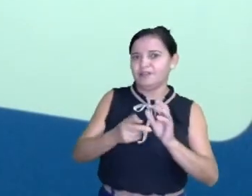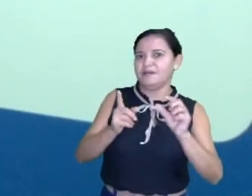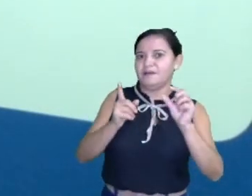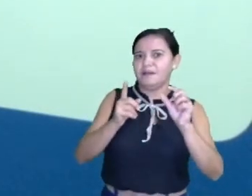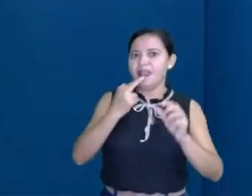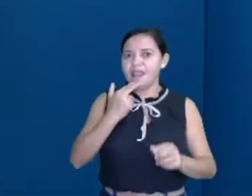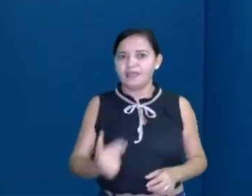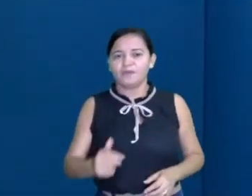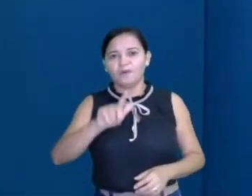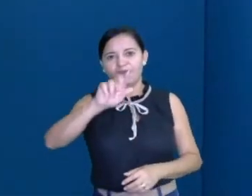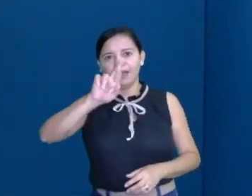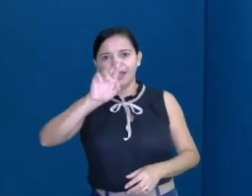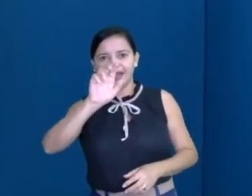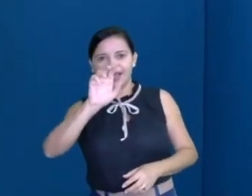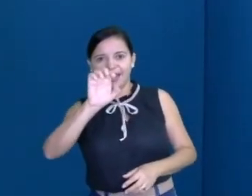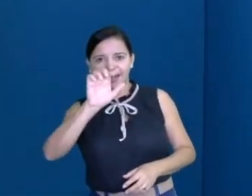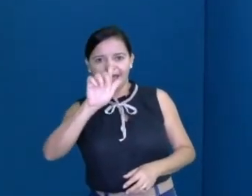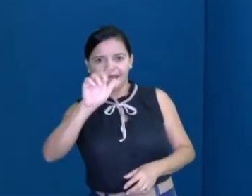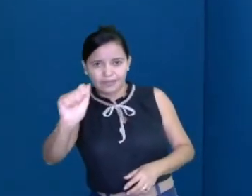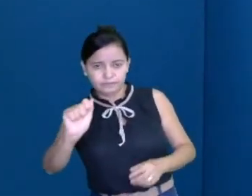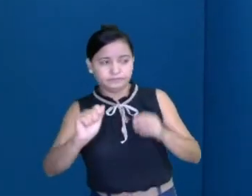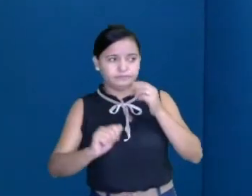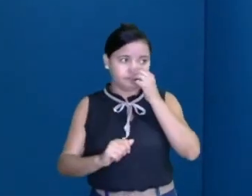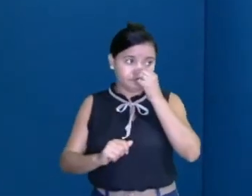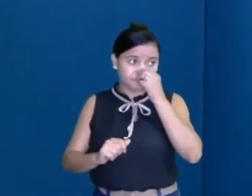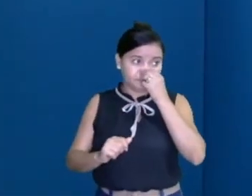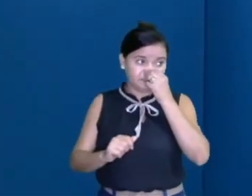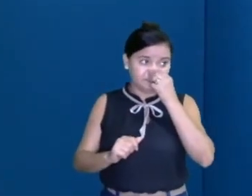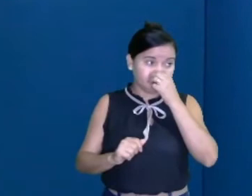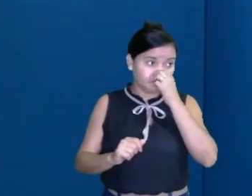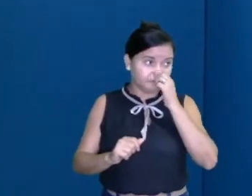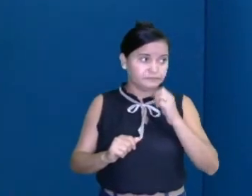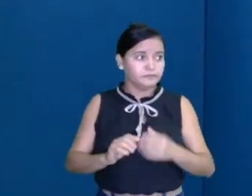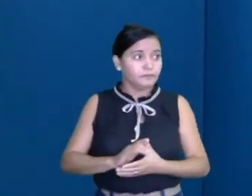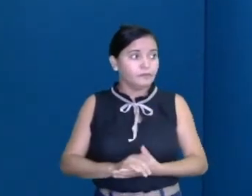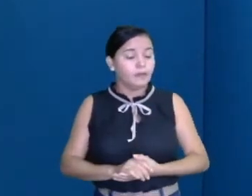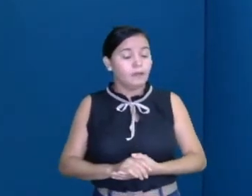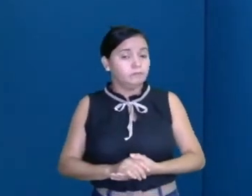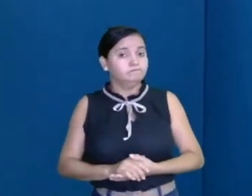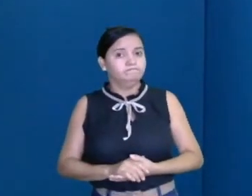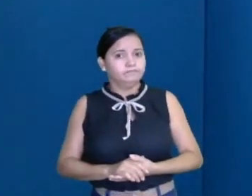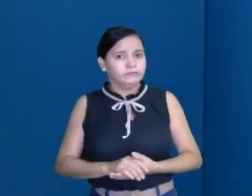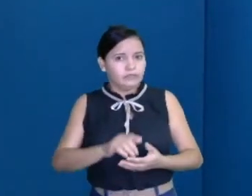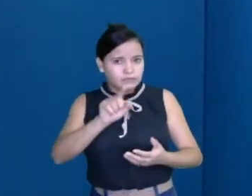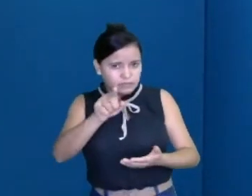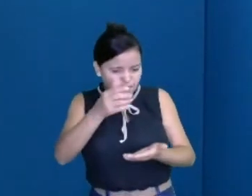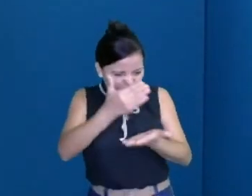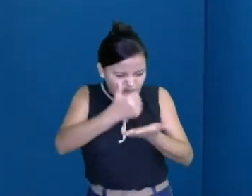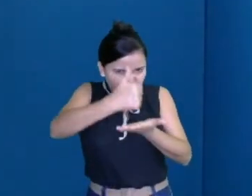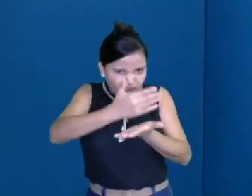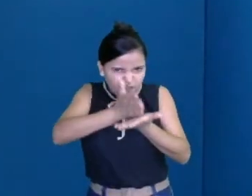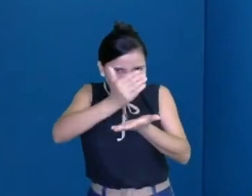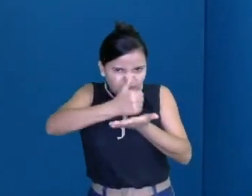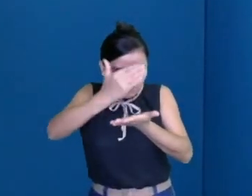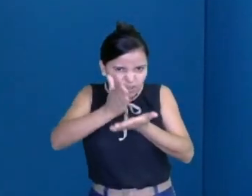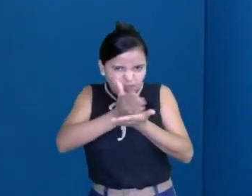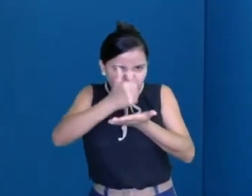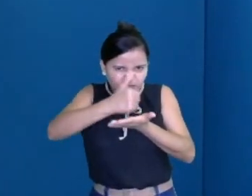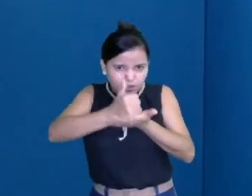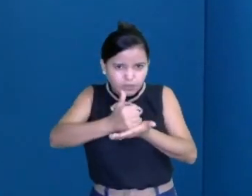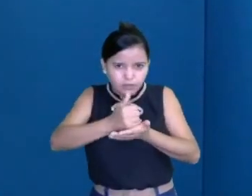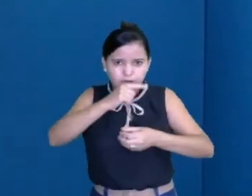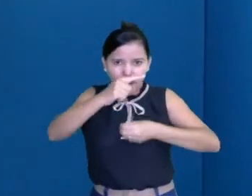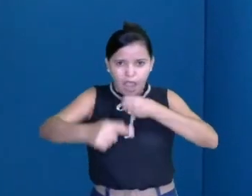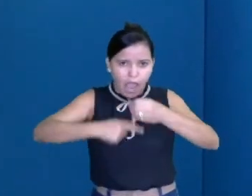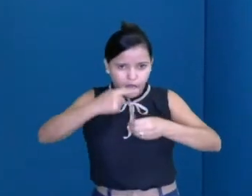Information Society. Vamos embora. E aí, só para reforçar para vocês, então eles acreditavam que quando você fosse dividindo, imagina que você pegasse